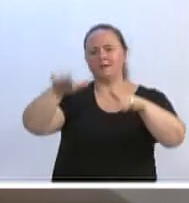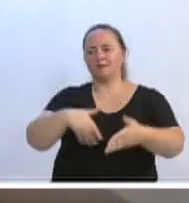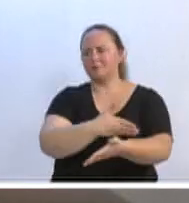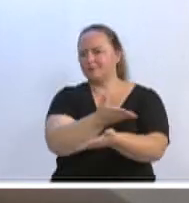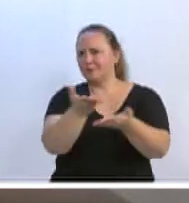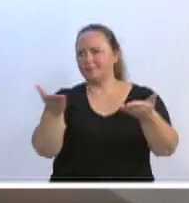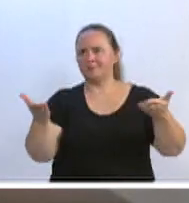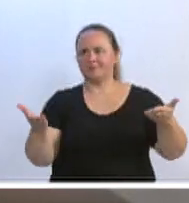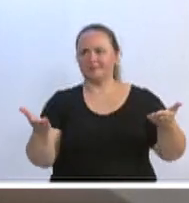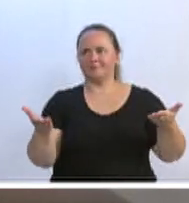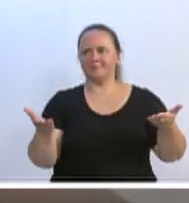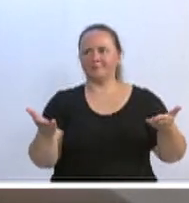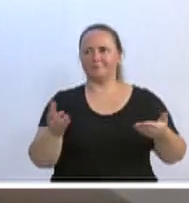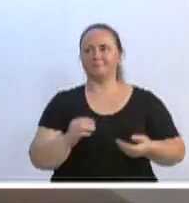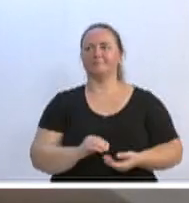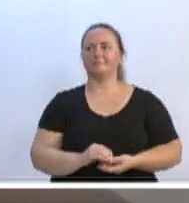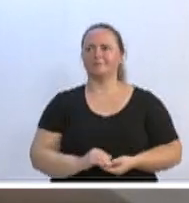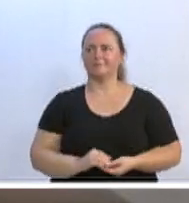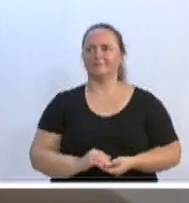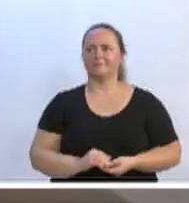sua palavra.